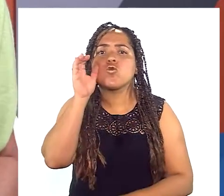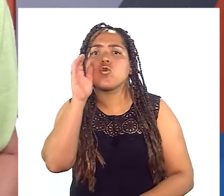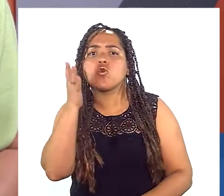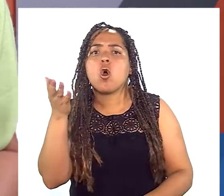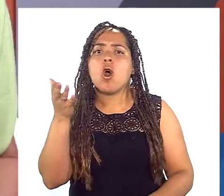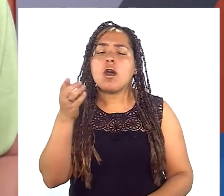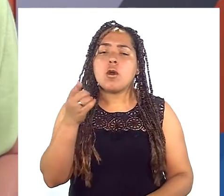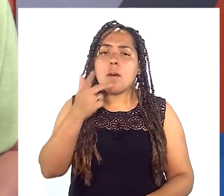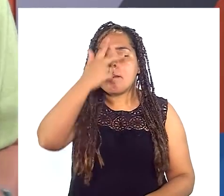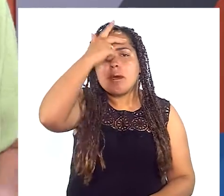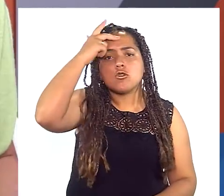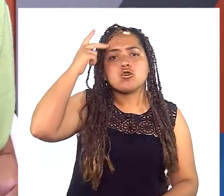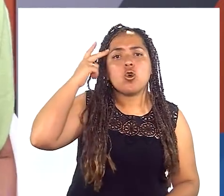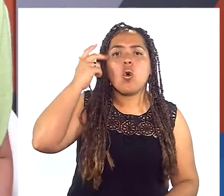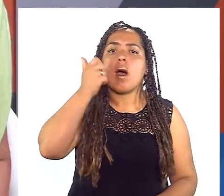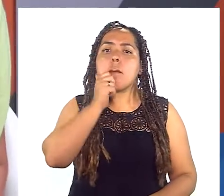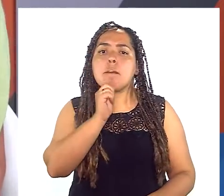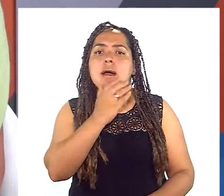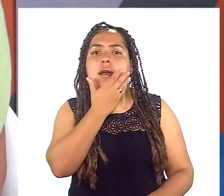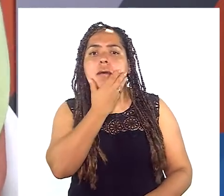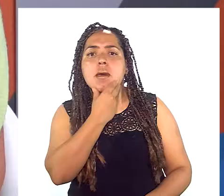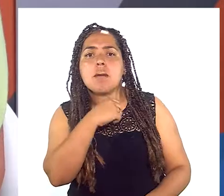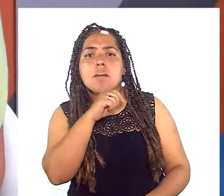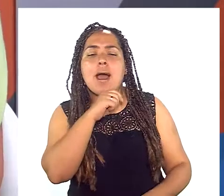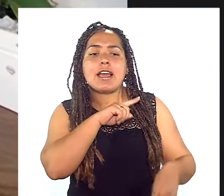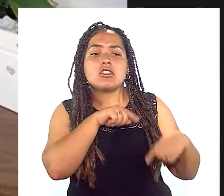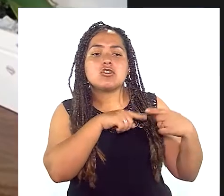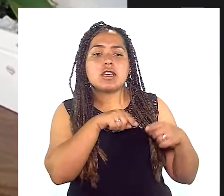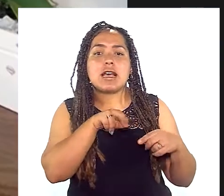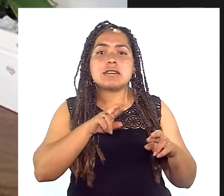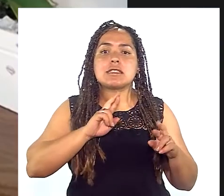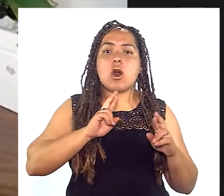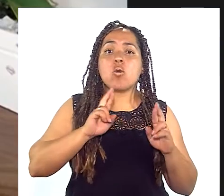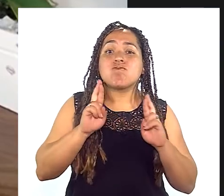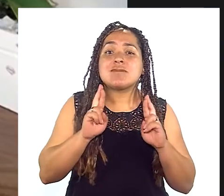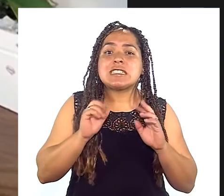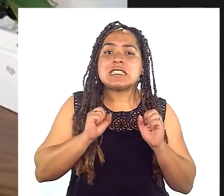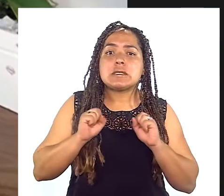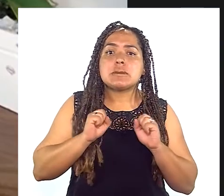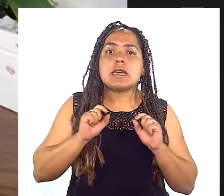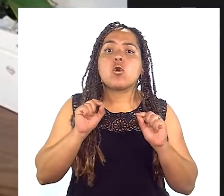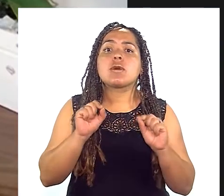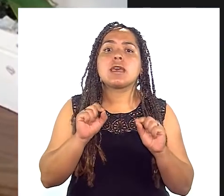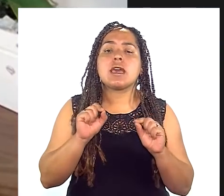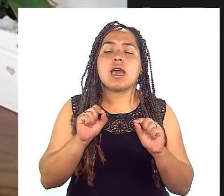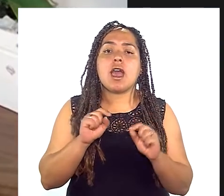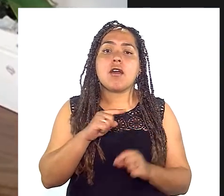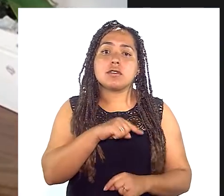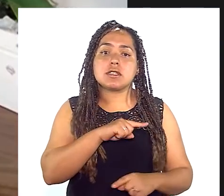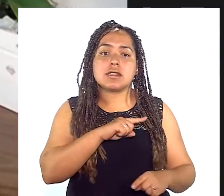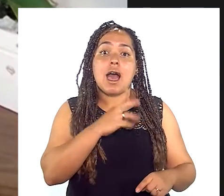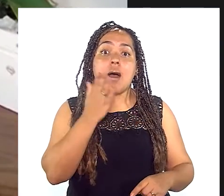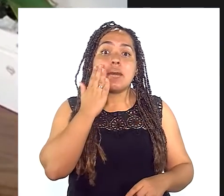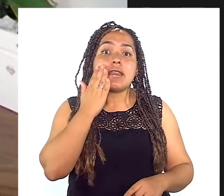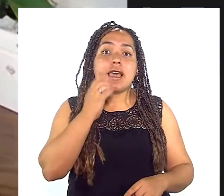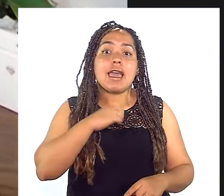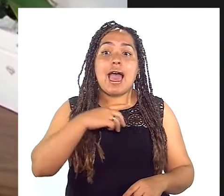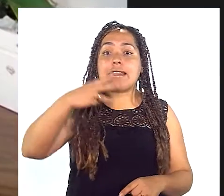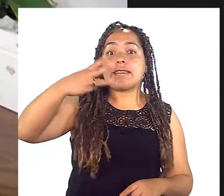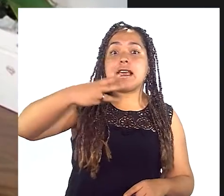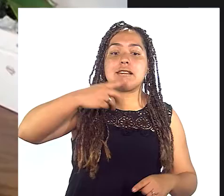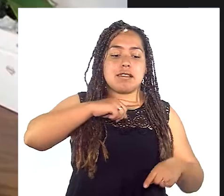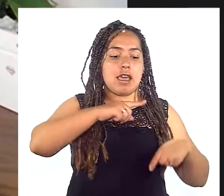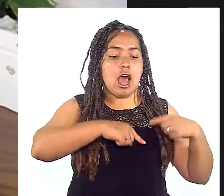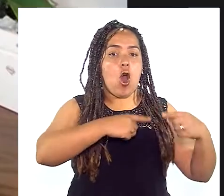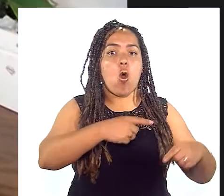que pais, mães, familiares podem ter dessa geração? Isso mesmo. A gente tem uma geração aí que a gente fala que pode ser a terceira onda,